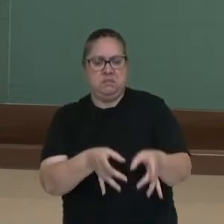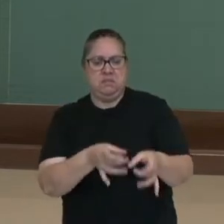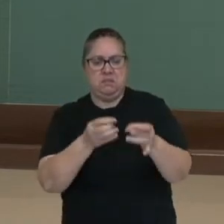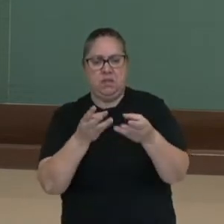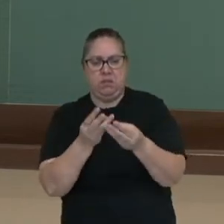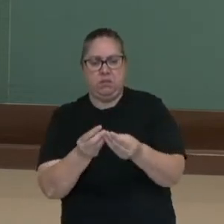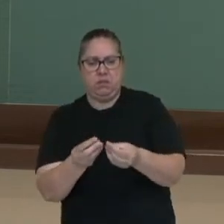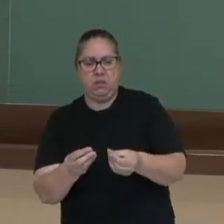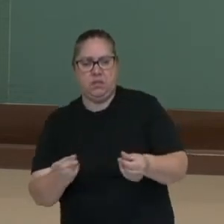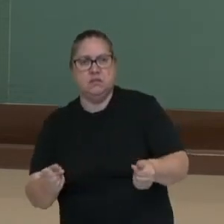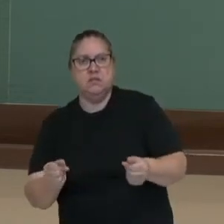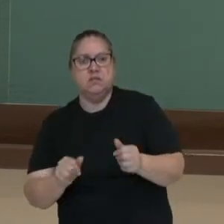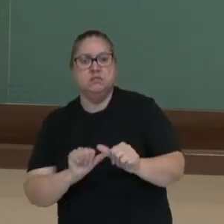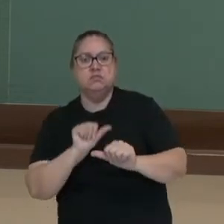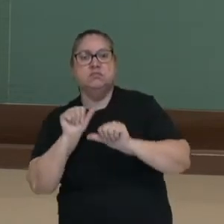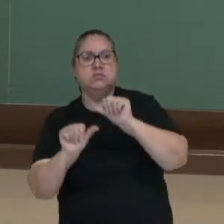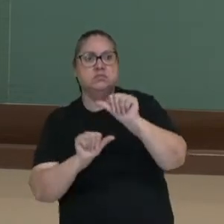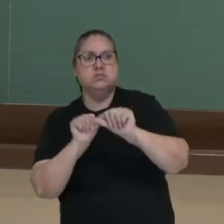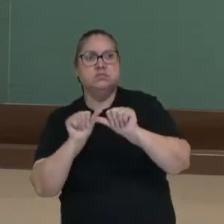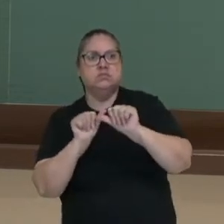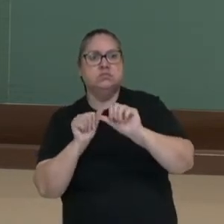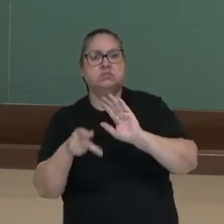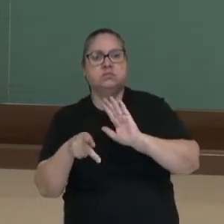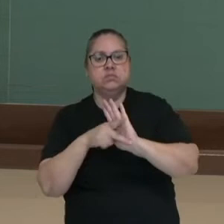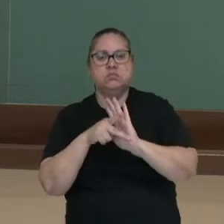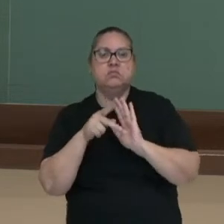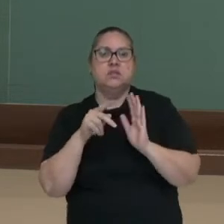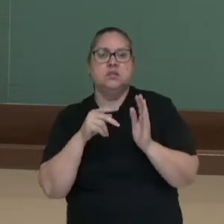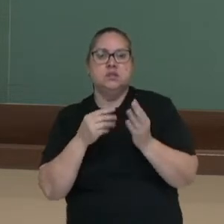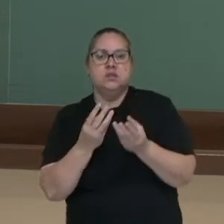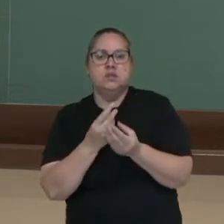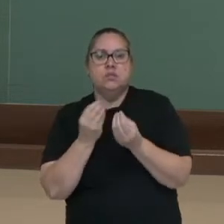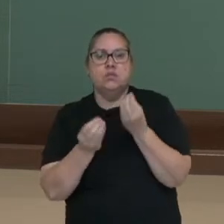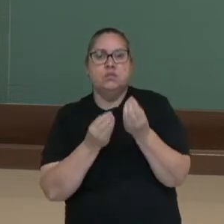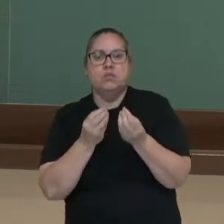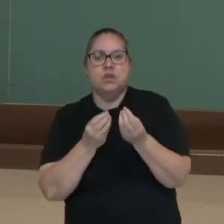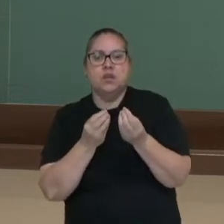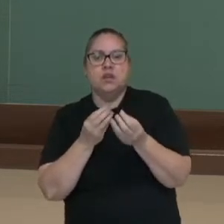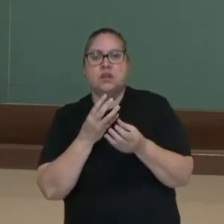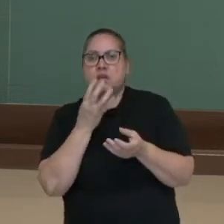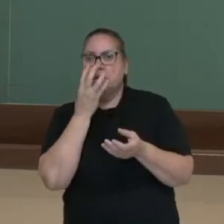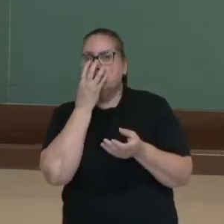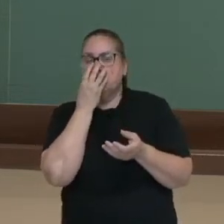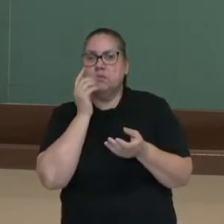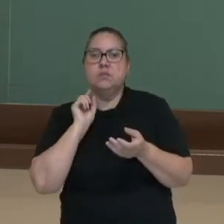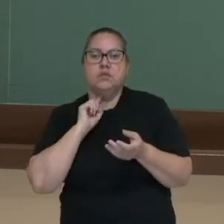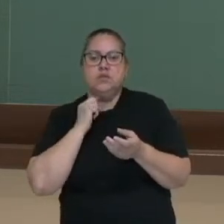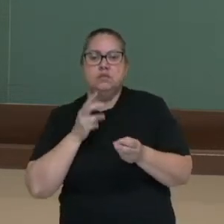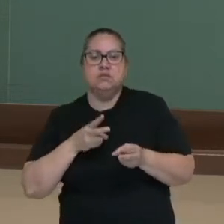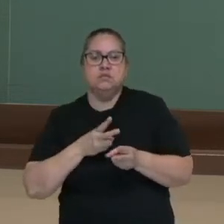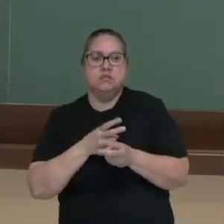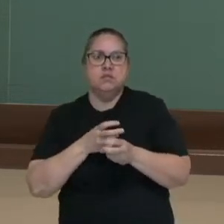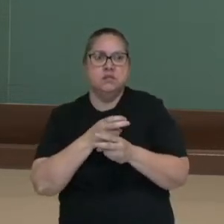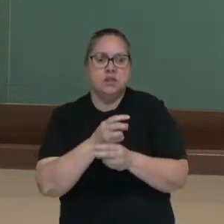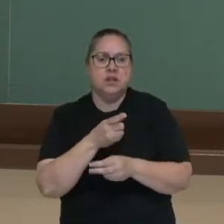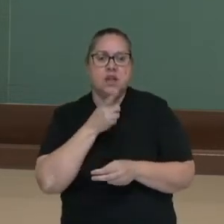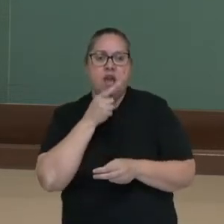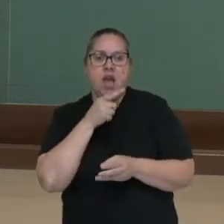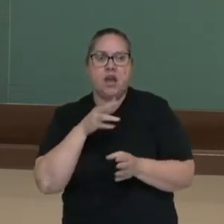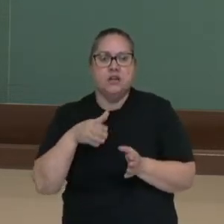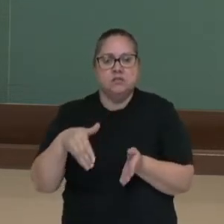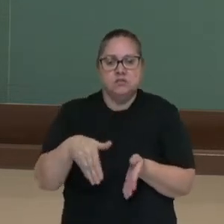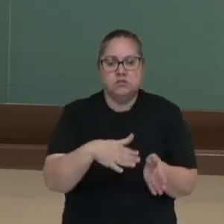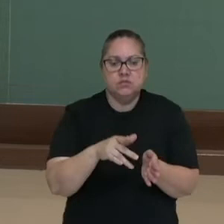decomposição ou que vão alterar as características da água ali, poluindo e contaminando essa água. Então, a importância